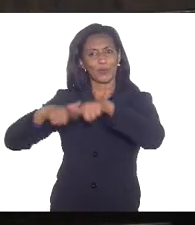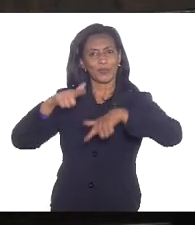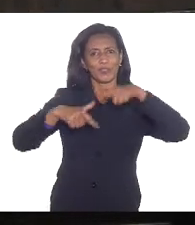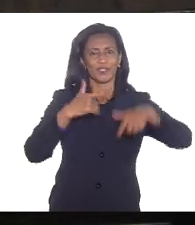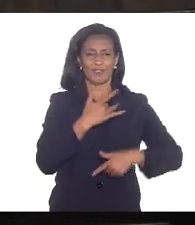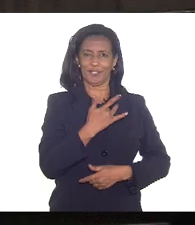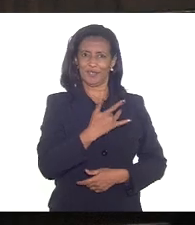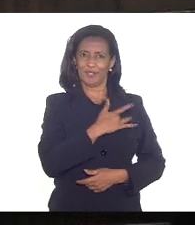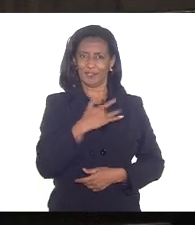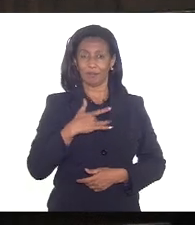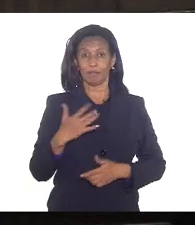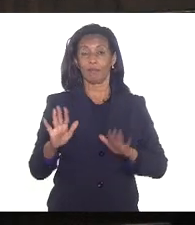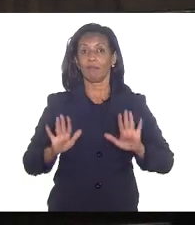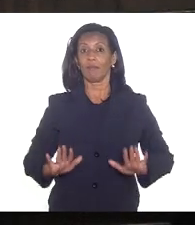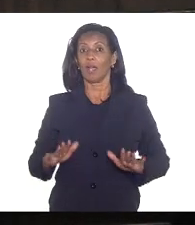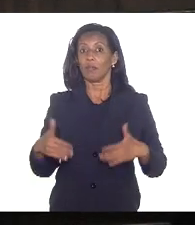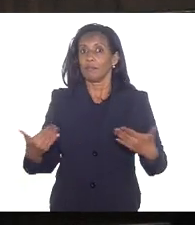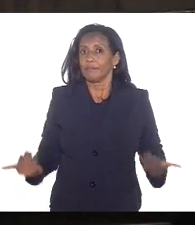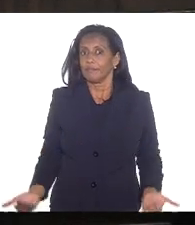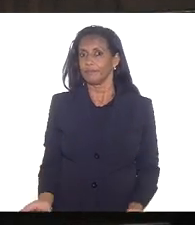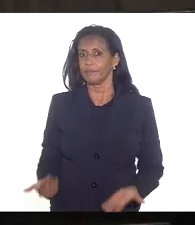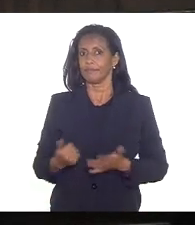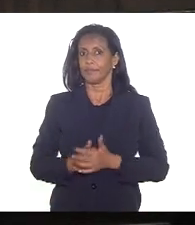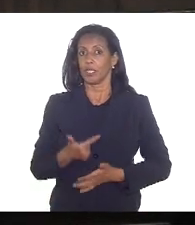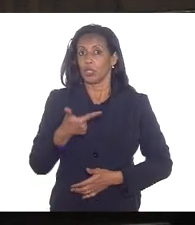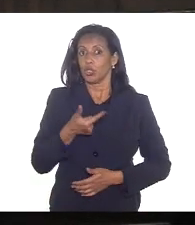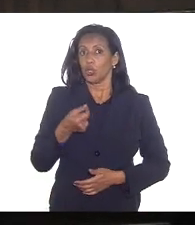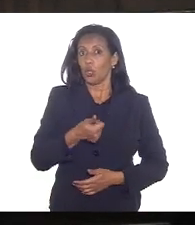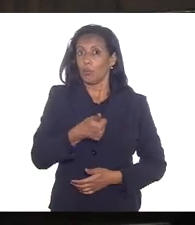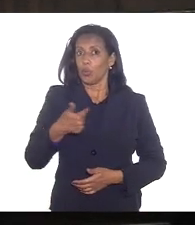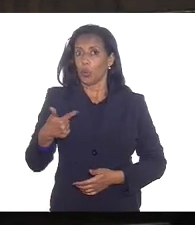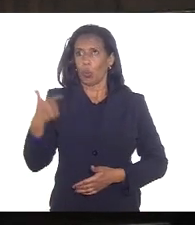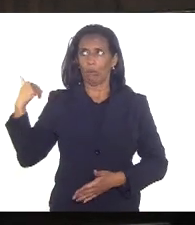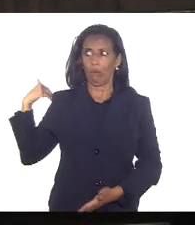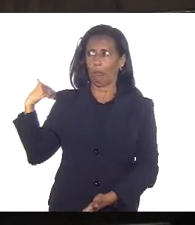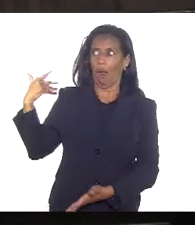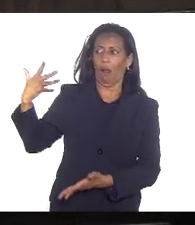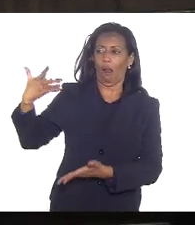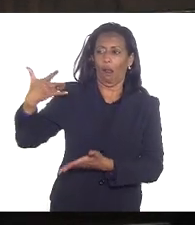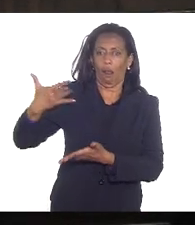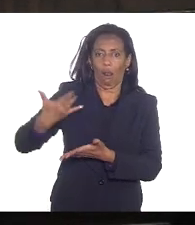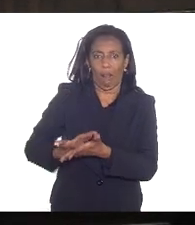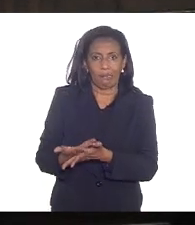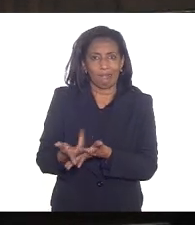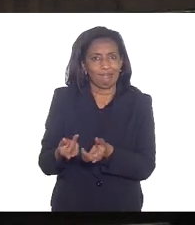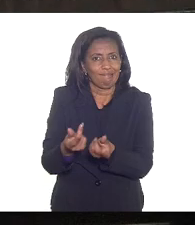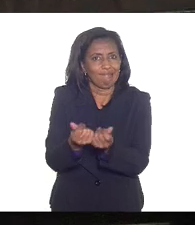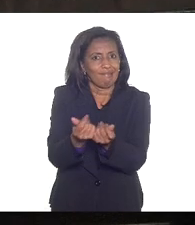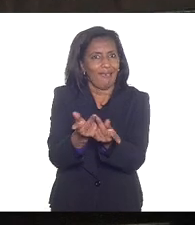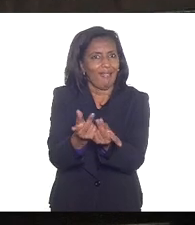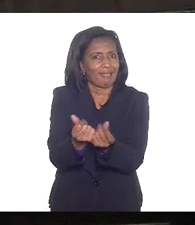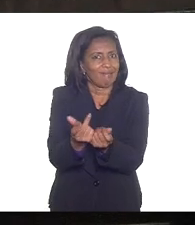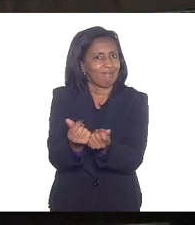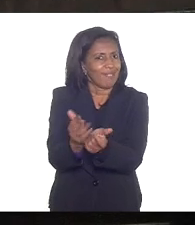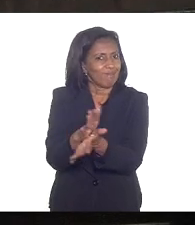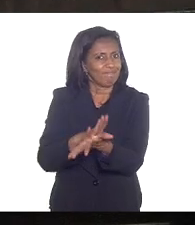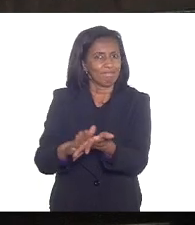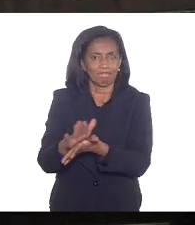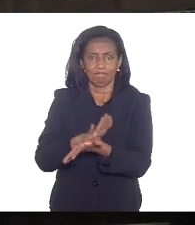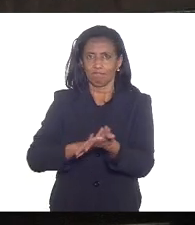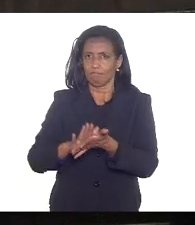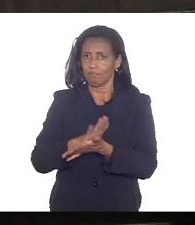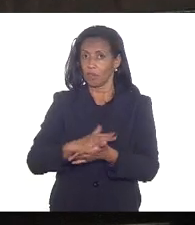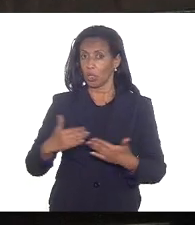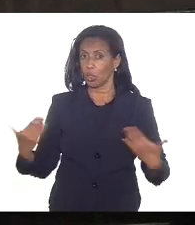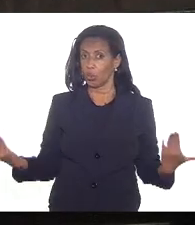da saúde no entanto de 2012 para cá nada foi feito e hoje